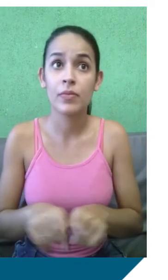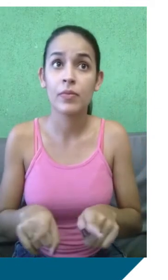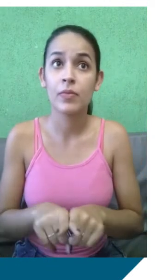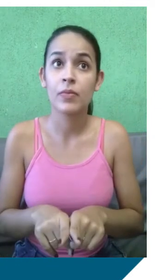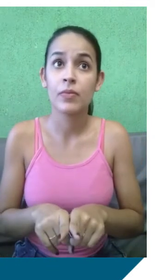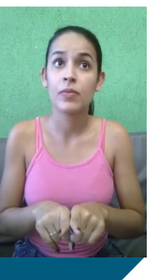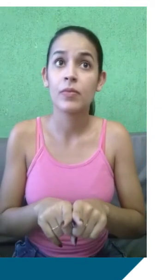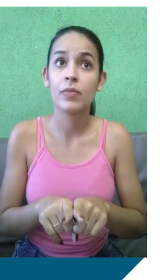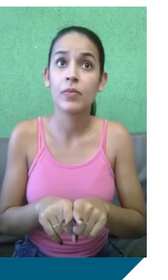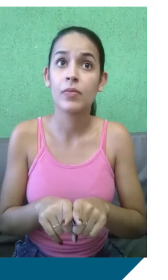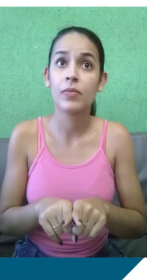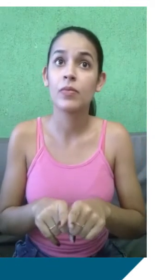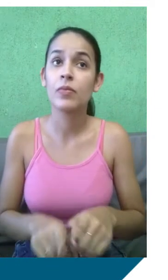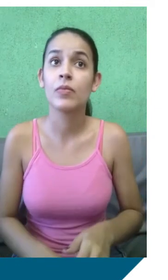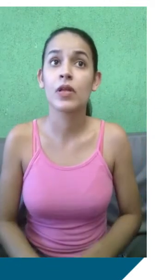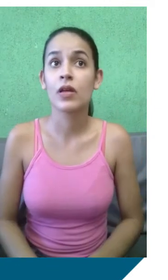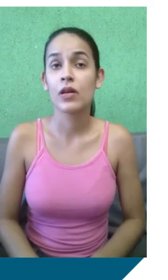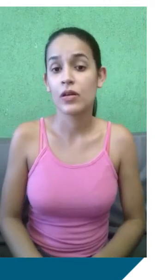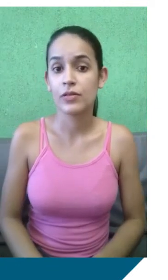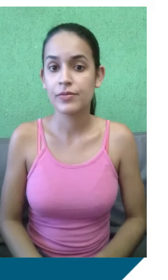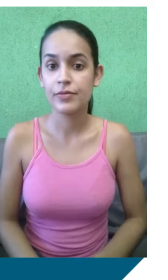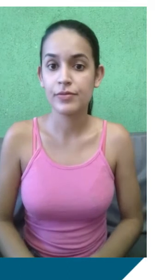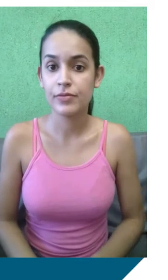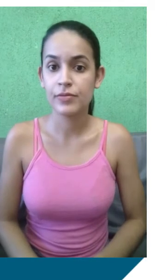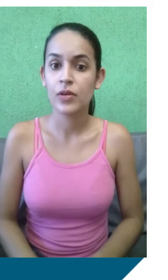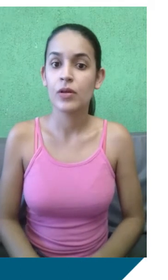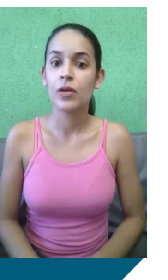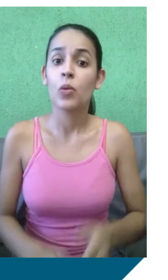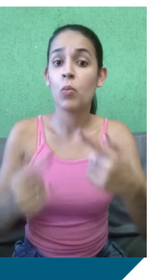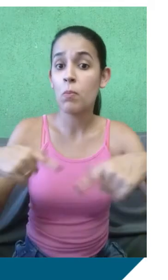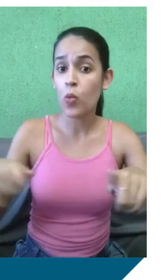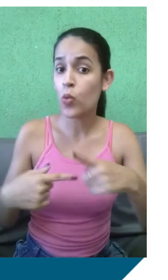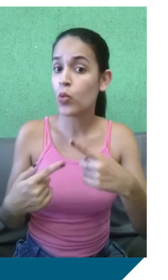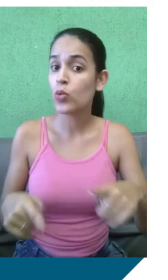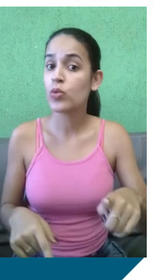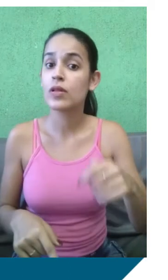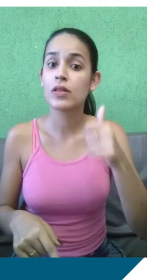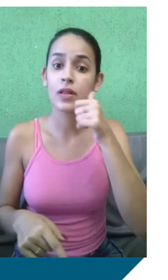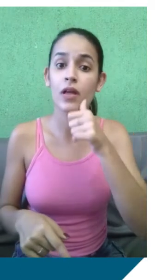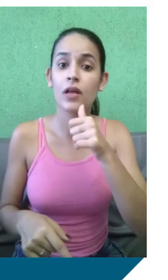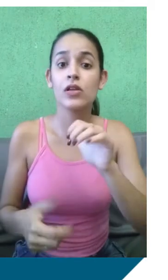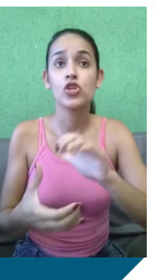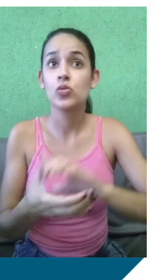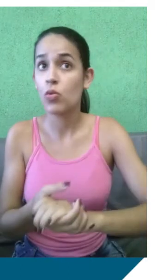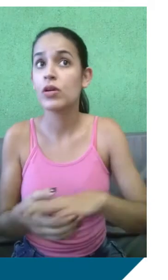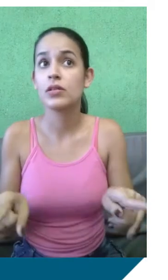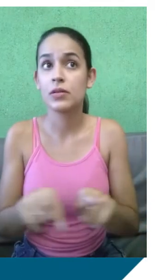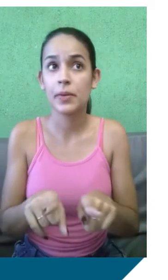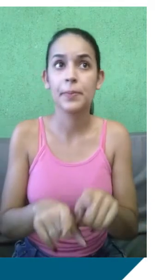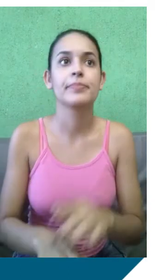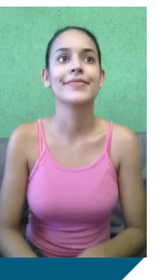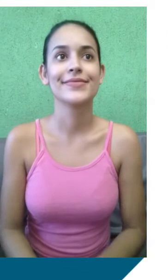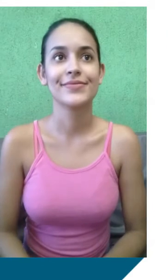11 parcerias, com nomes como sua mulher, Alice Ruiz, com quem compôs uma única faixa, Itamar